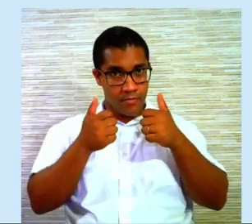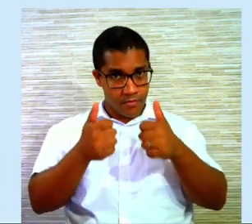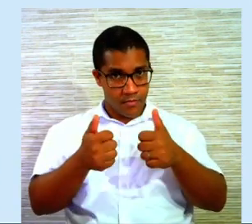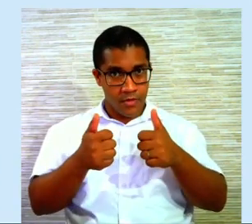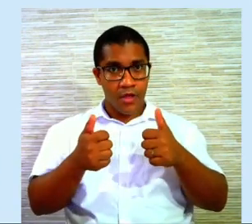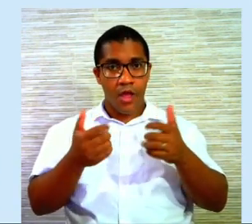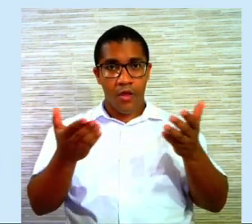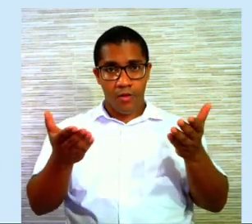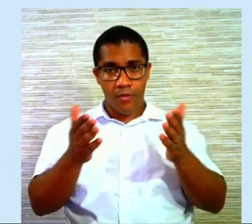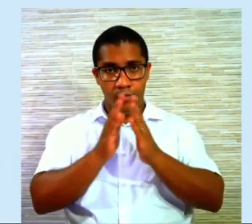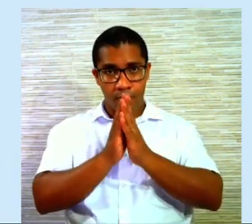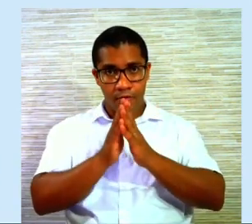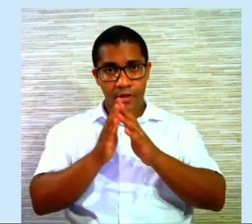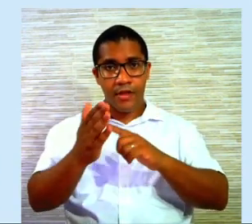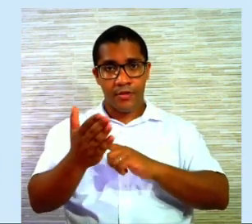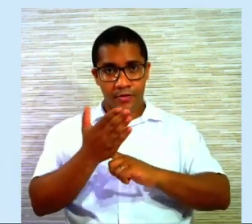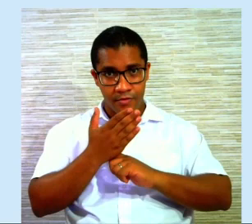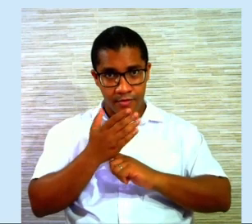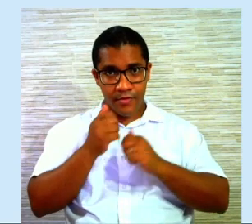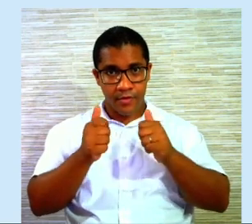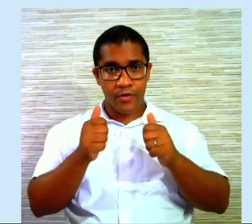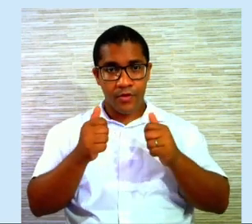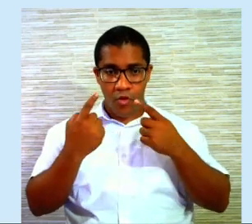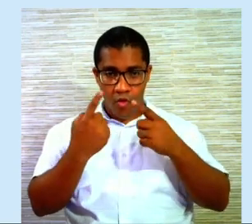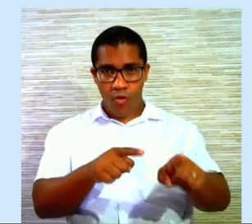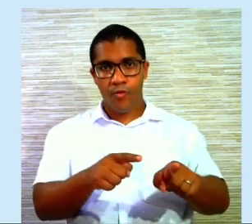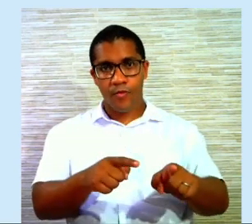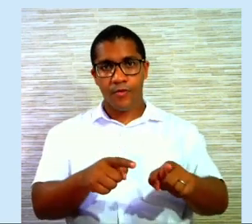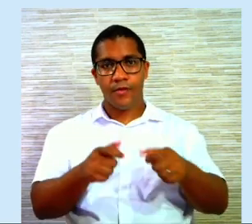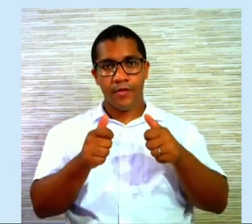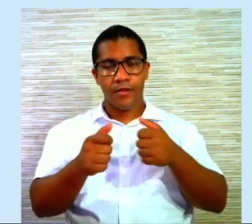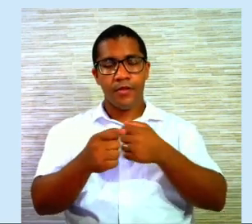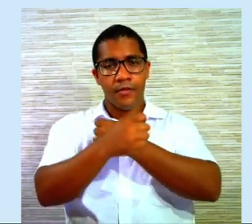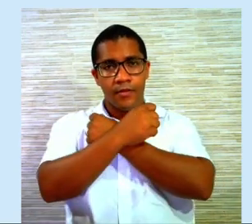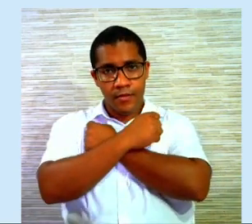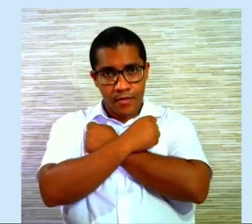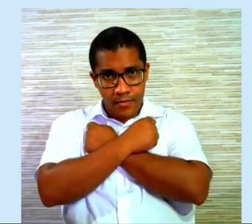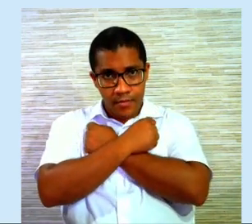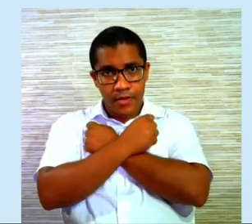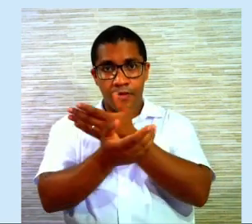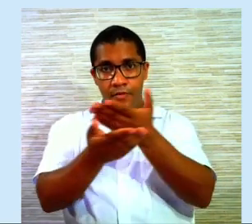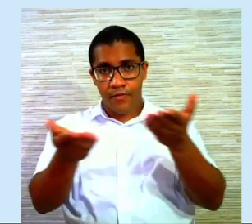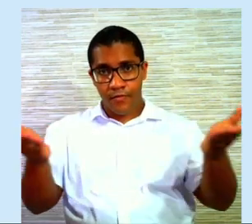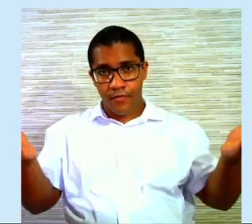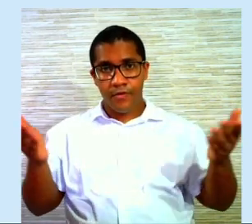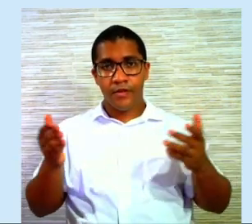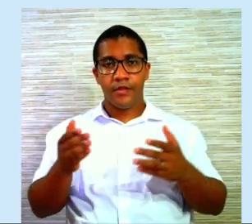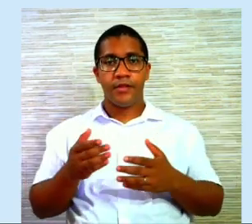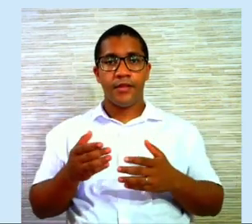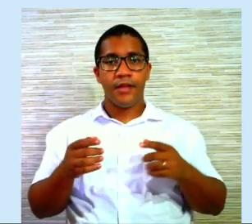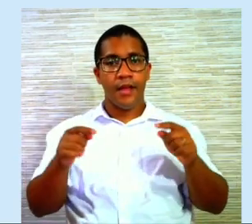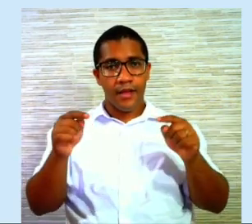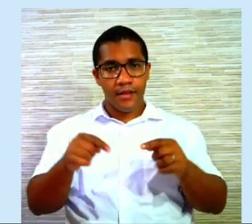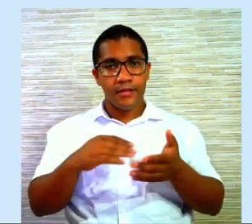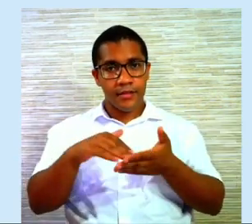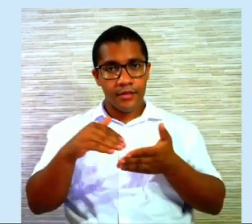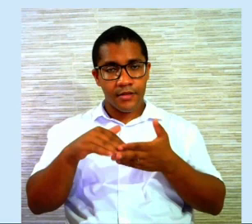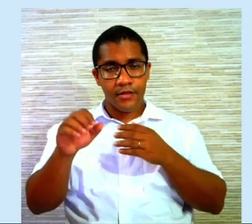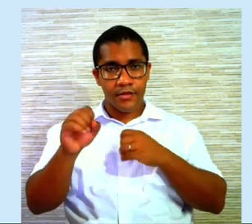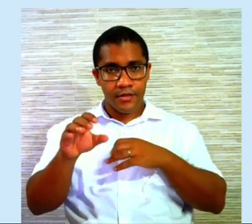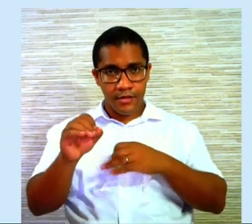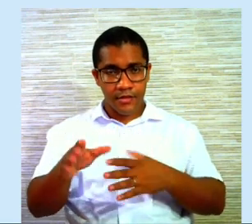vírus. Então, conto com vocês nesse combate a essa pandemia. Um forte abraço daqueles, todos aqueles que fazem